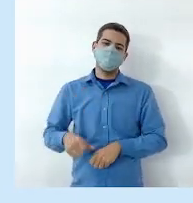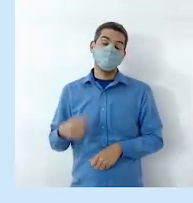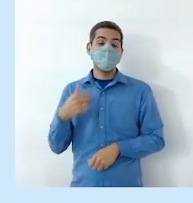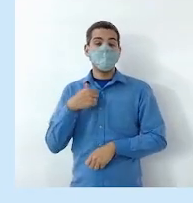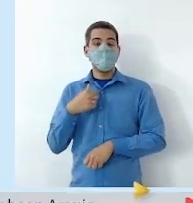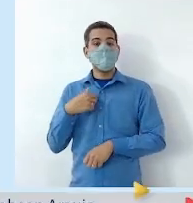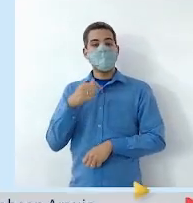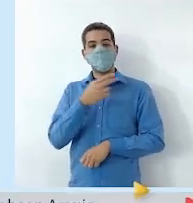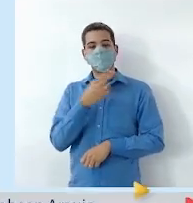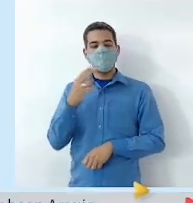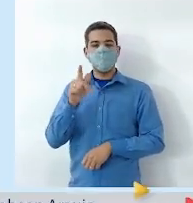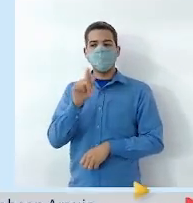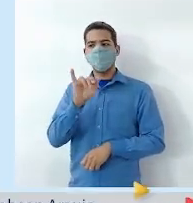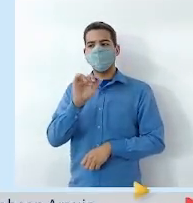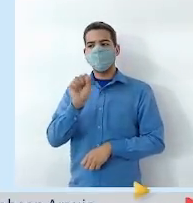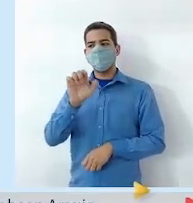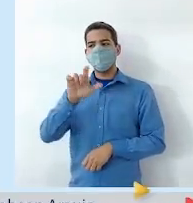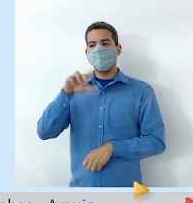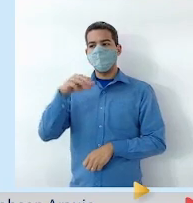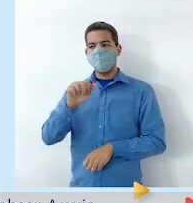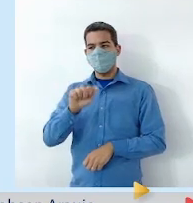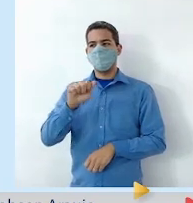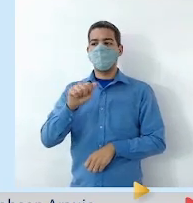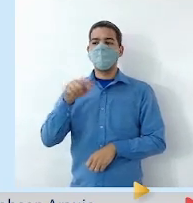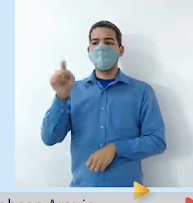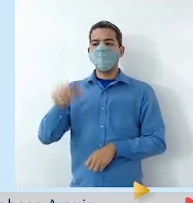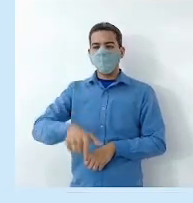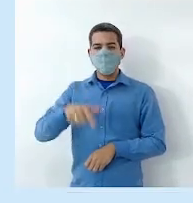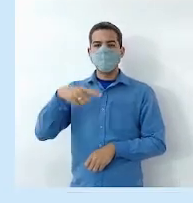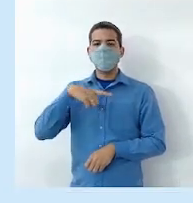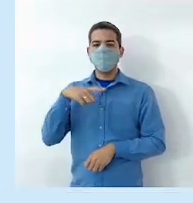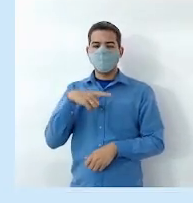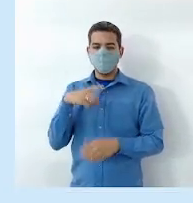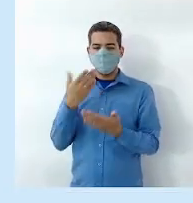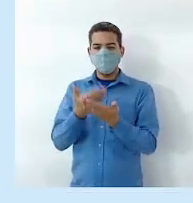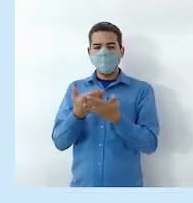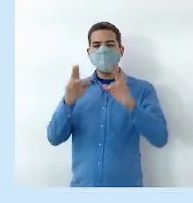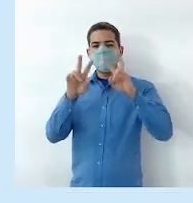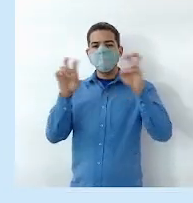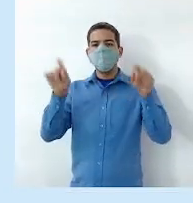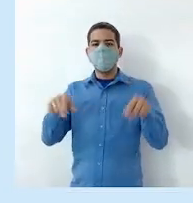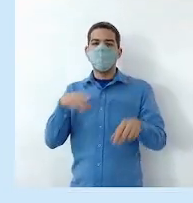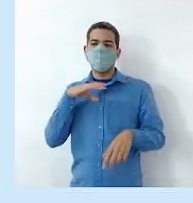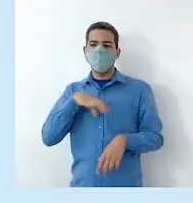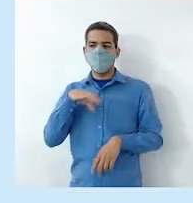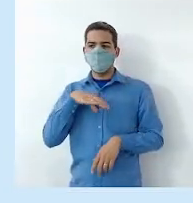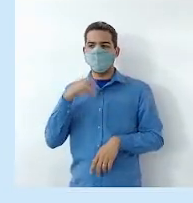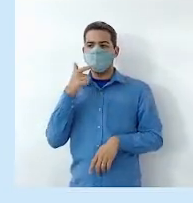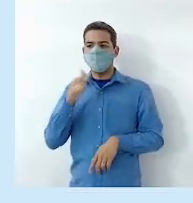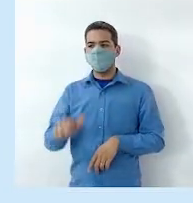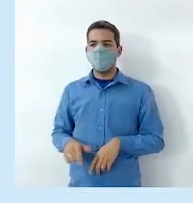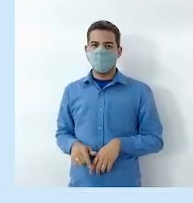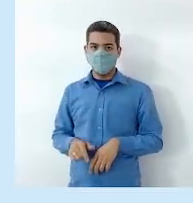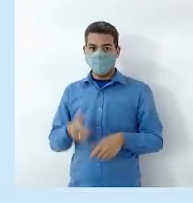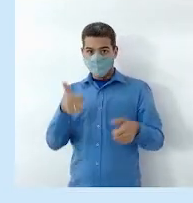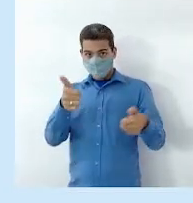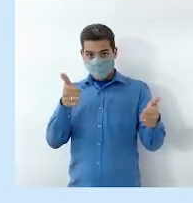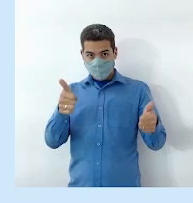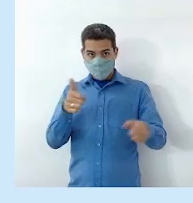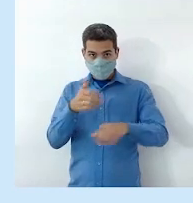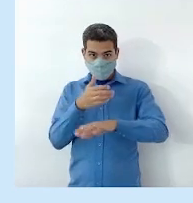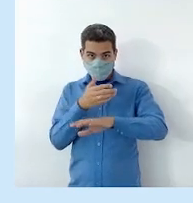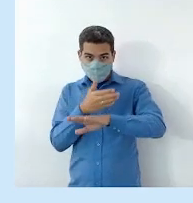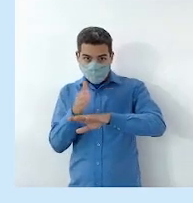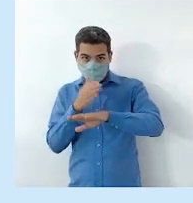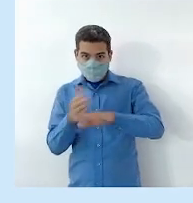professora Giselma Alves e vim trabalhar com vocês mais uma vez com conteúdos de língua portuguesa. E aí, prontos e prontos